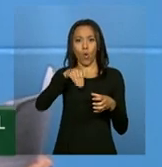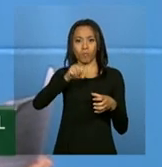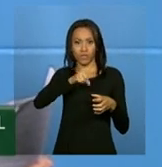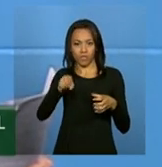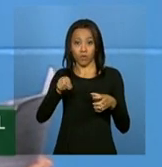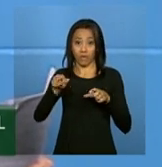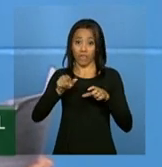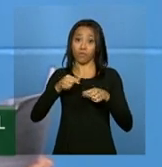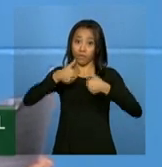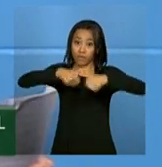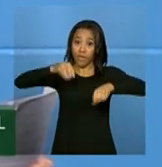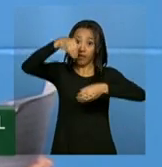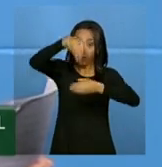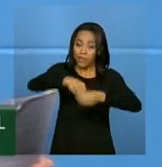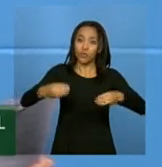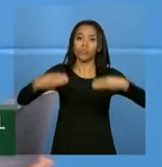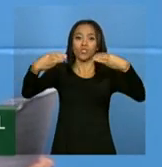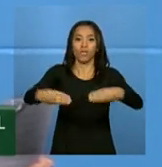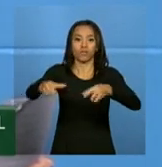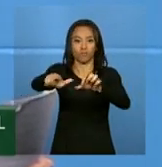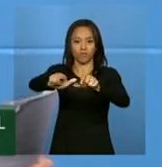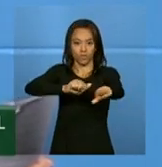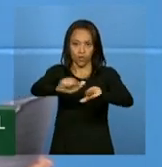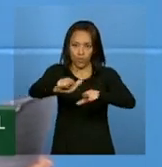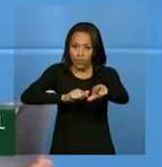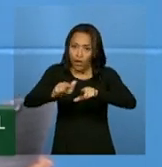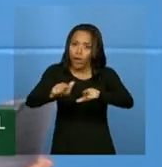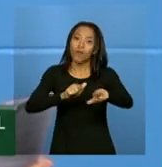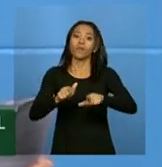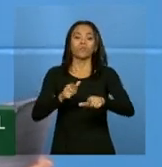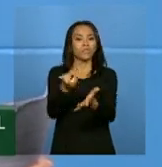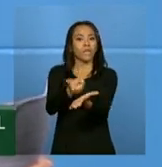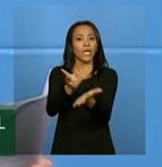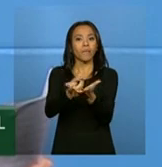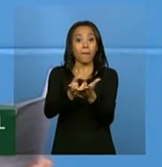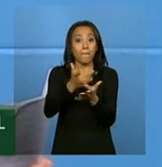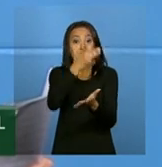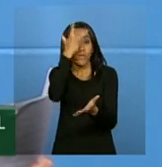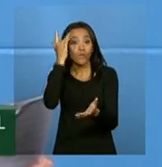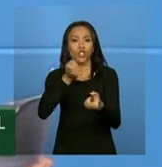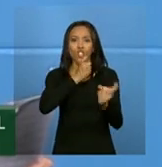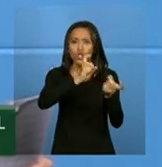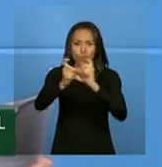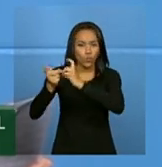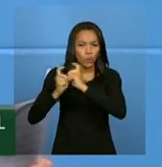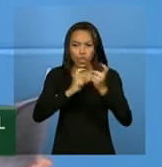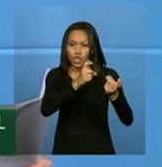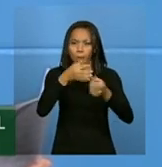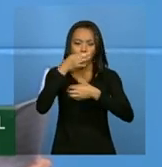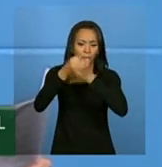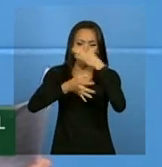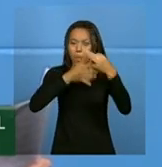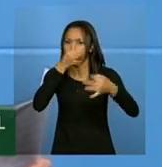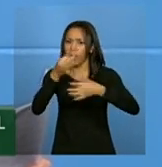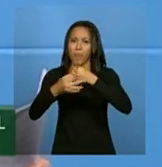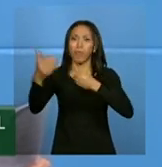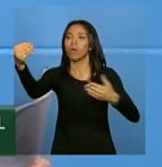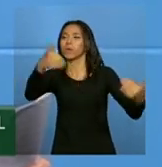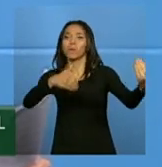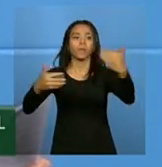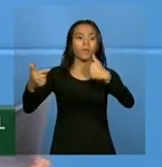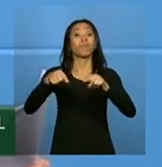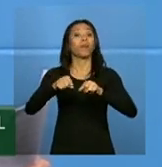Trabalho, também um que garante esse espaço colegiado, quadripartite,